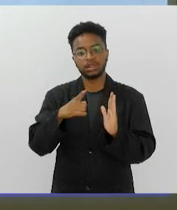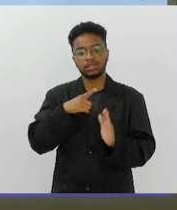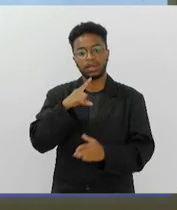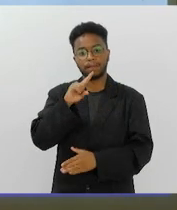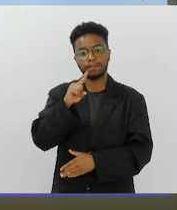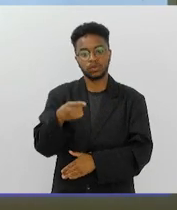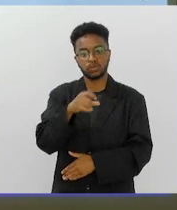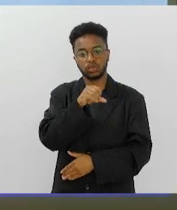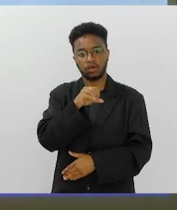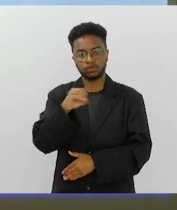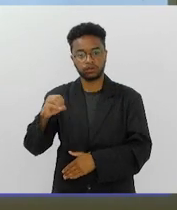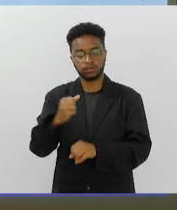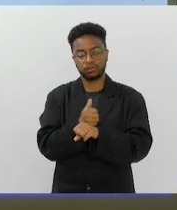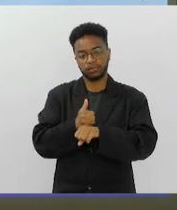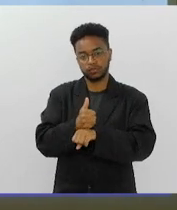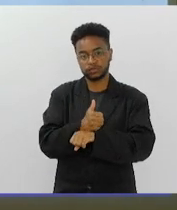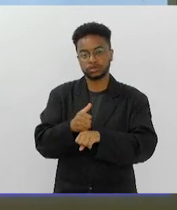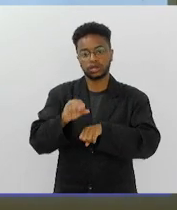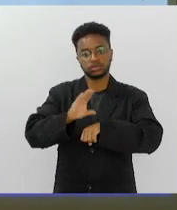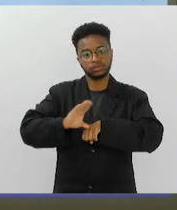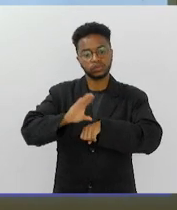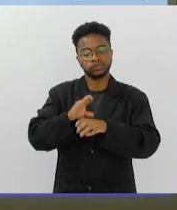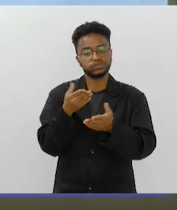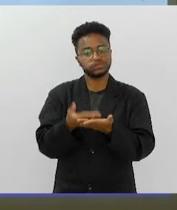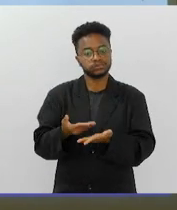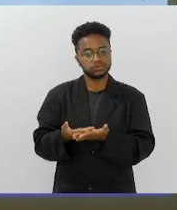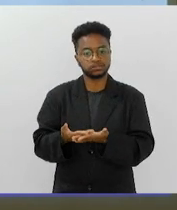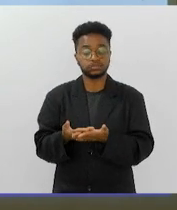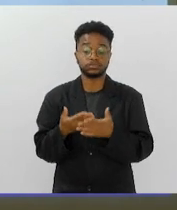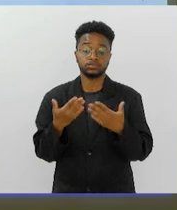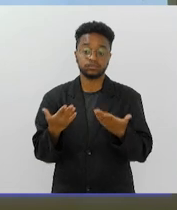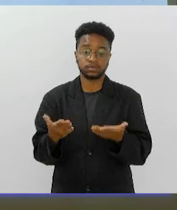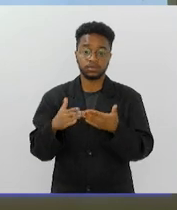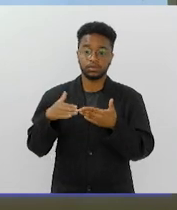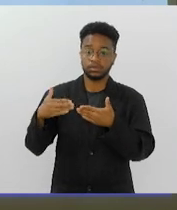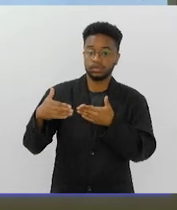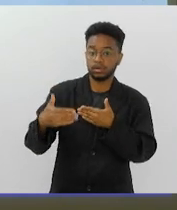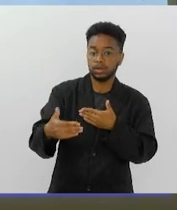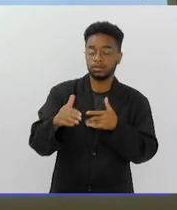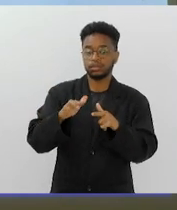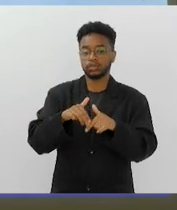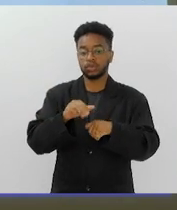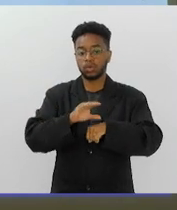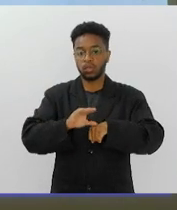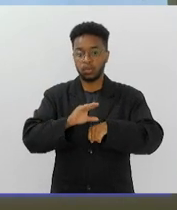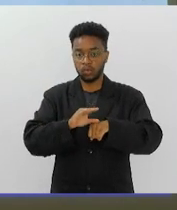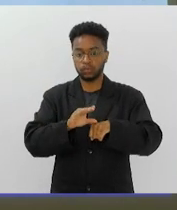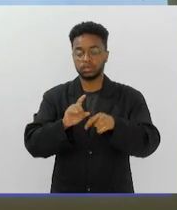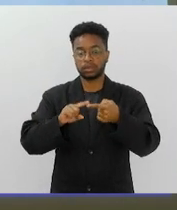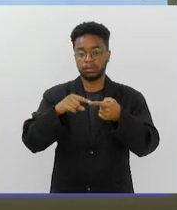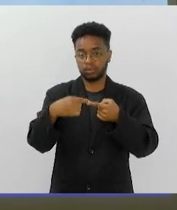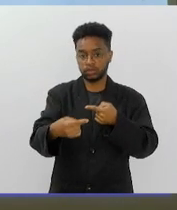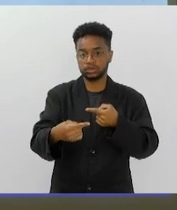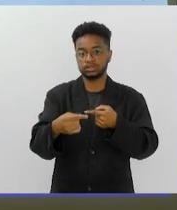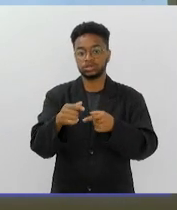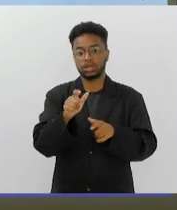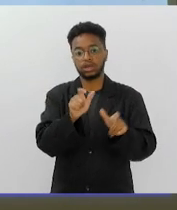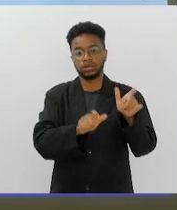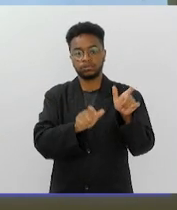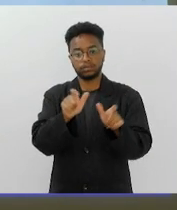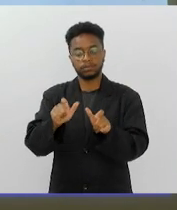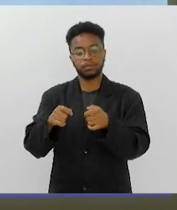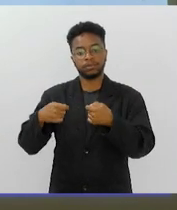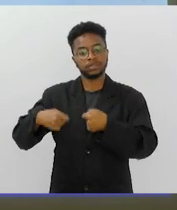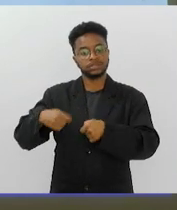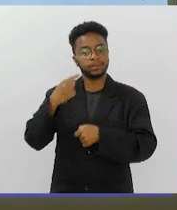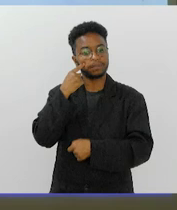1.900 profissionais sendo capacitados. E aí, a partir dessa capacitação, eles precisam